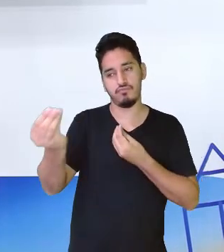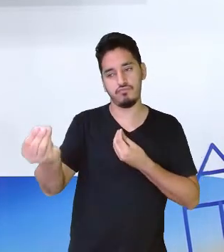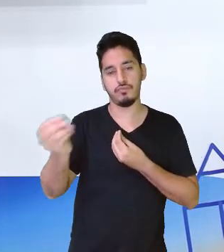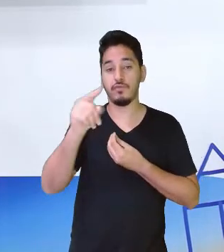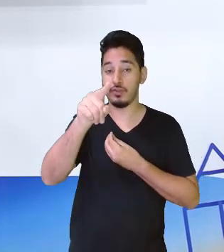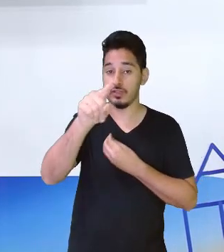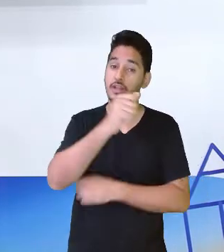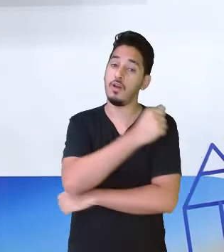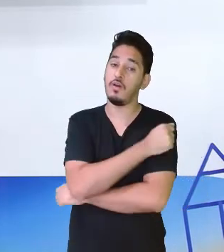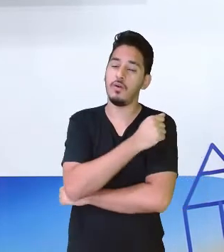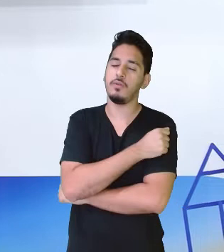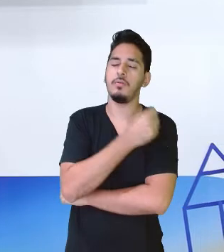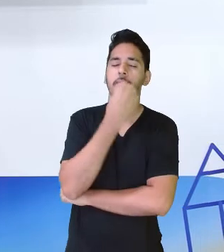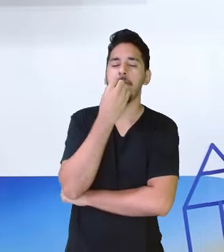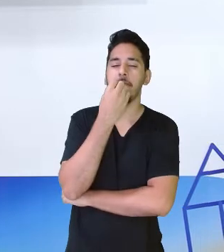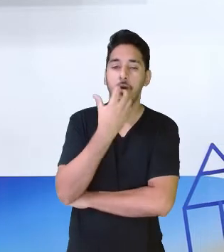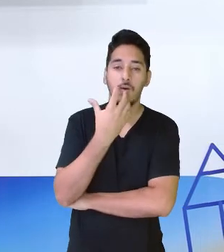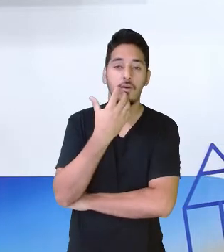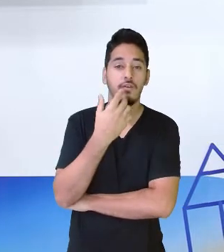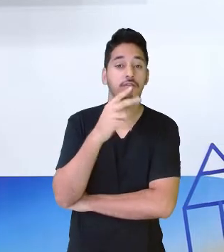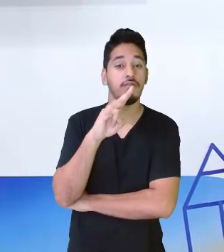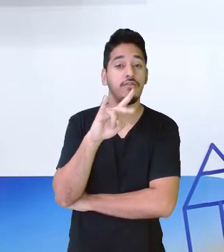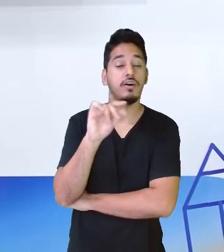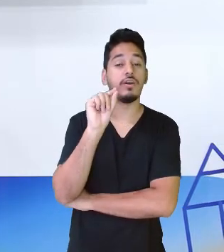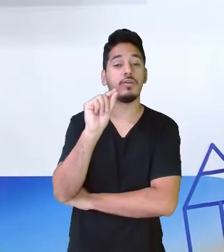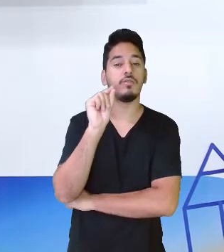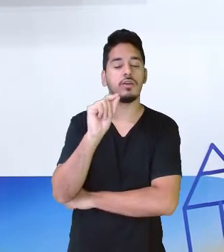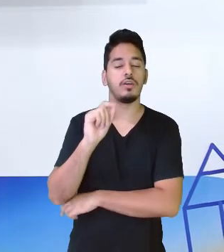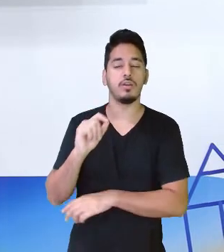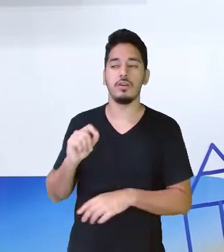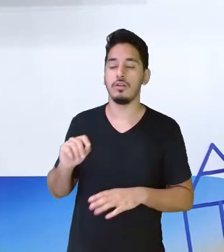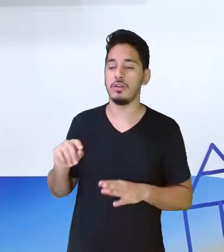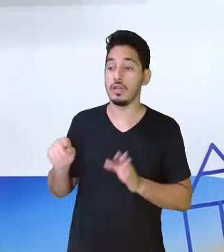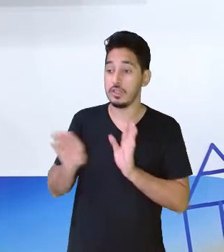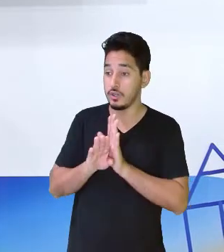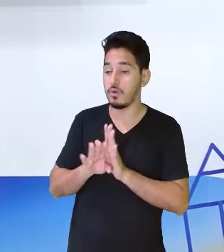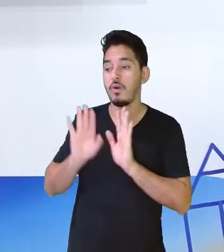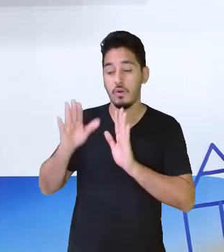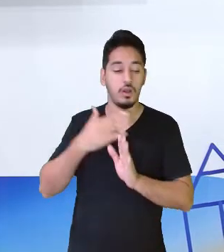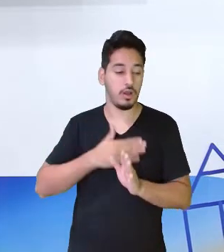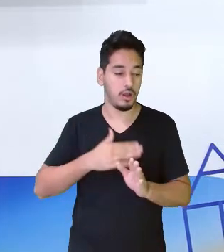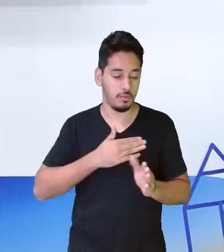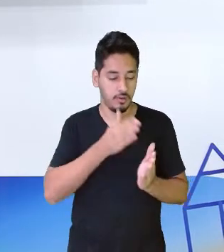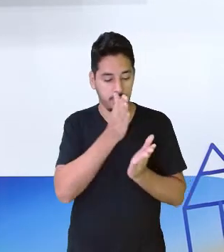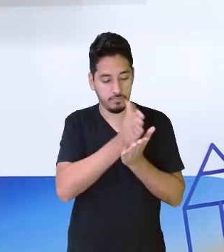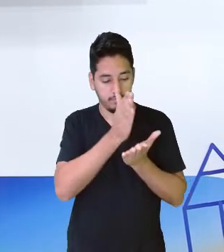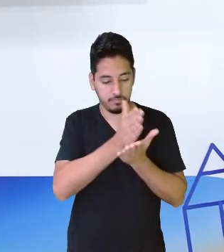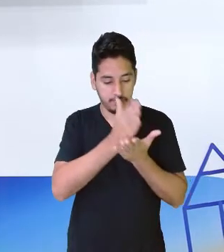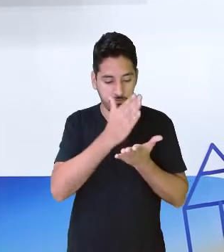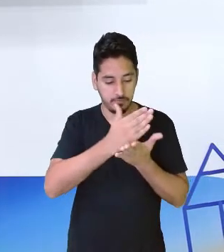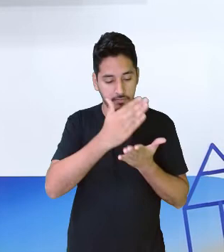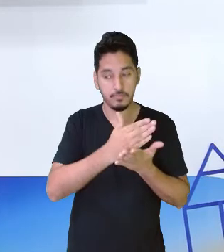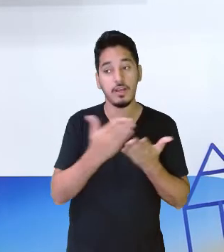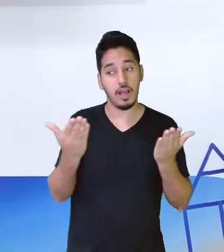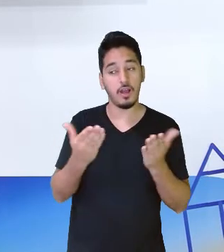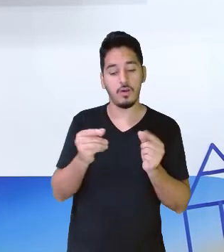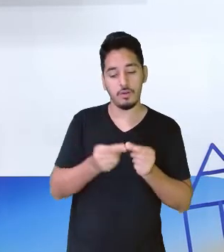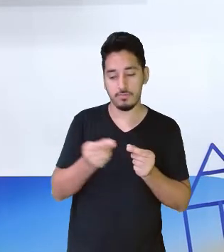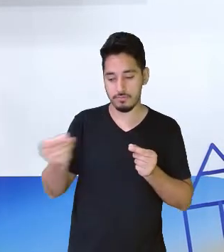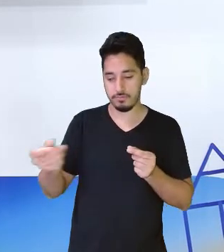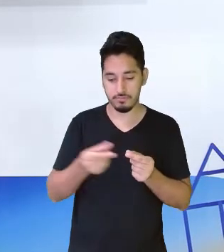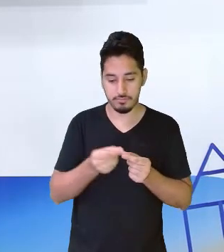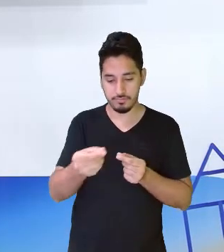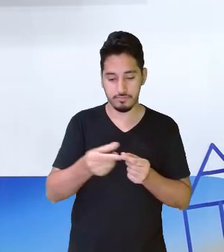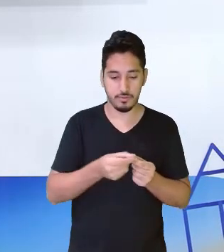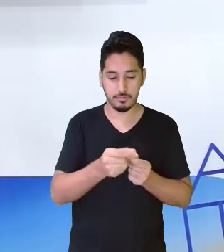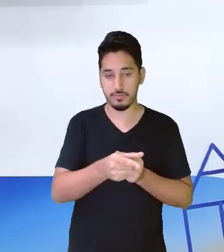é um aluno bom, uma aluna boa, vai imediatamente redividir essa pizza.